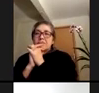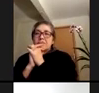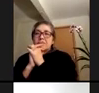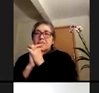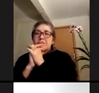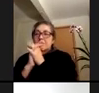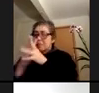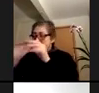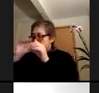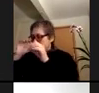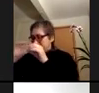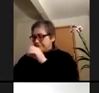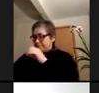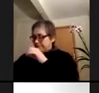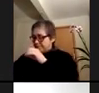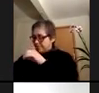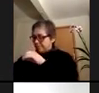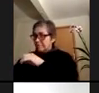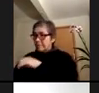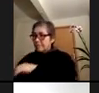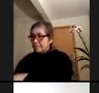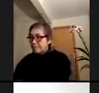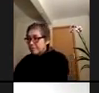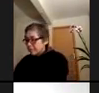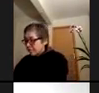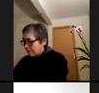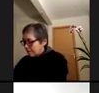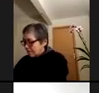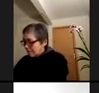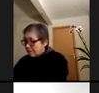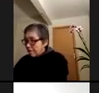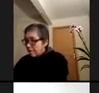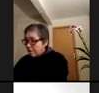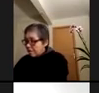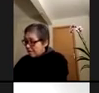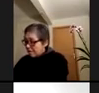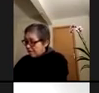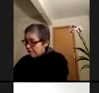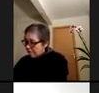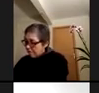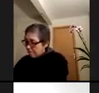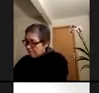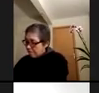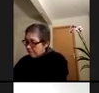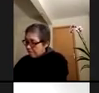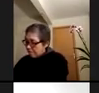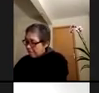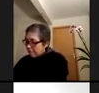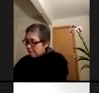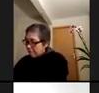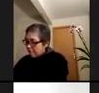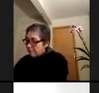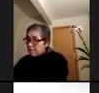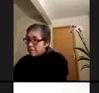o corona traz para a gente, eu sou capaz de listar 3 aqui para a gente refletir, que é a